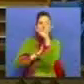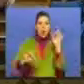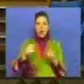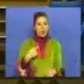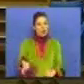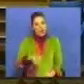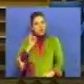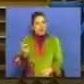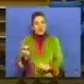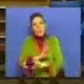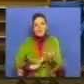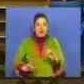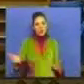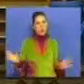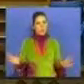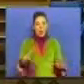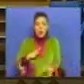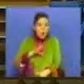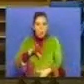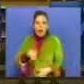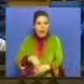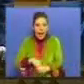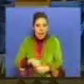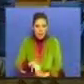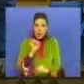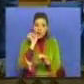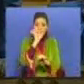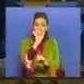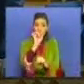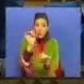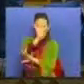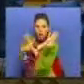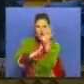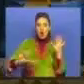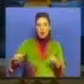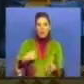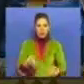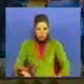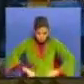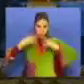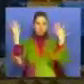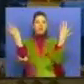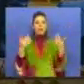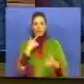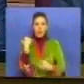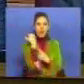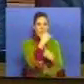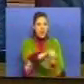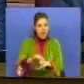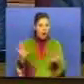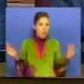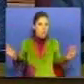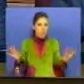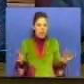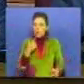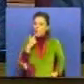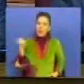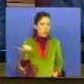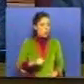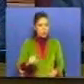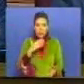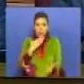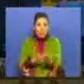somos europeus. Não cabemos na sua Europa. Somos expulsos, somos um não sujeito. Não se pode